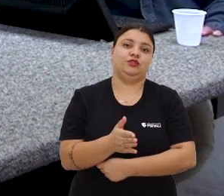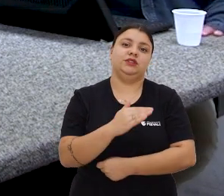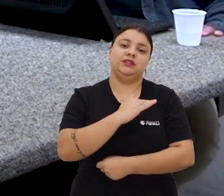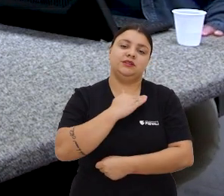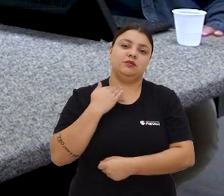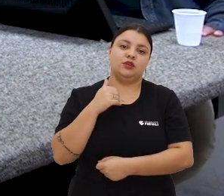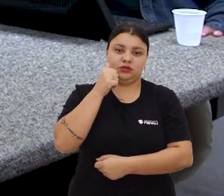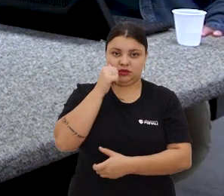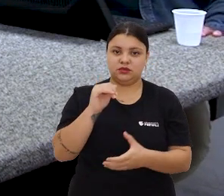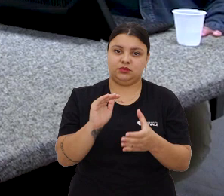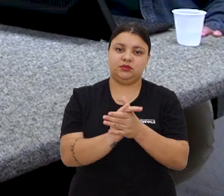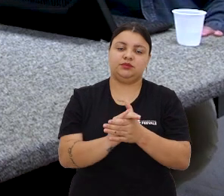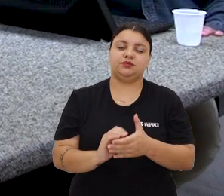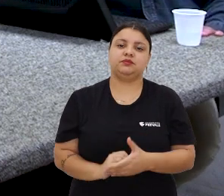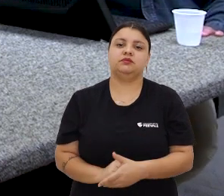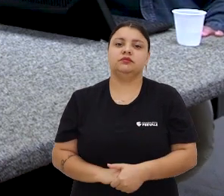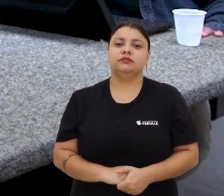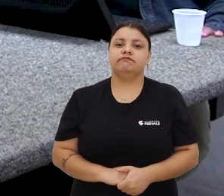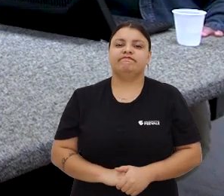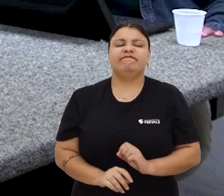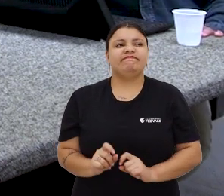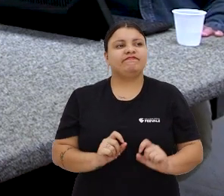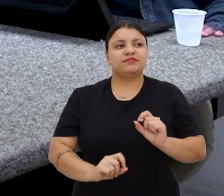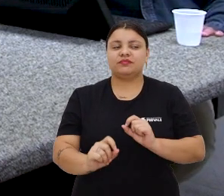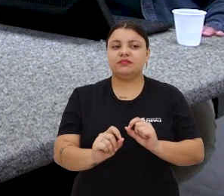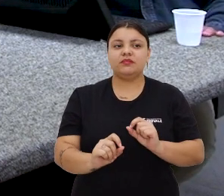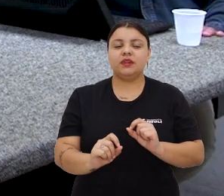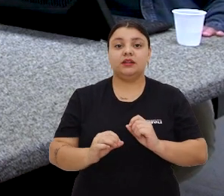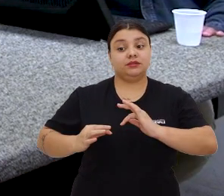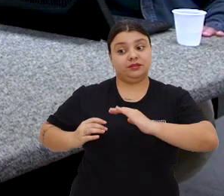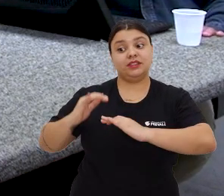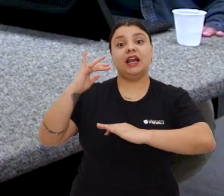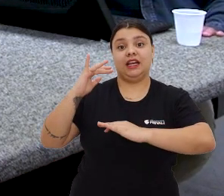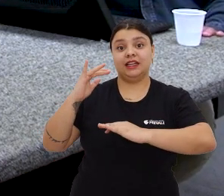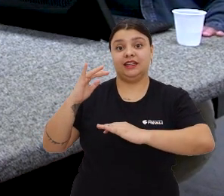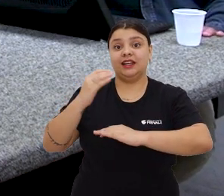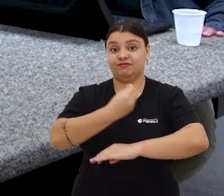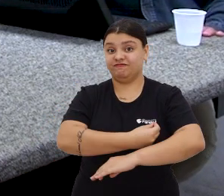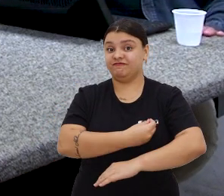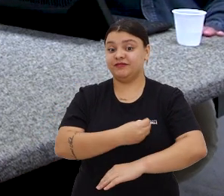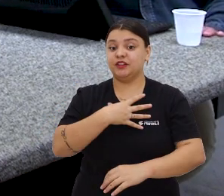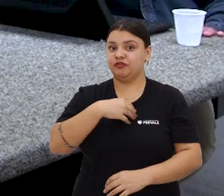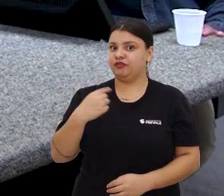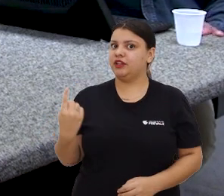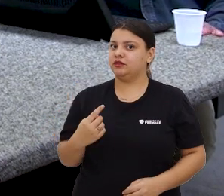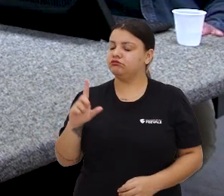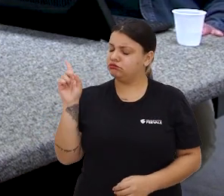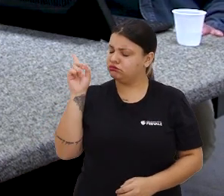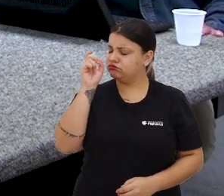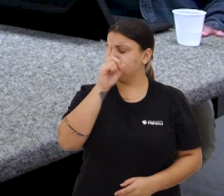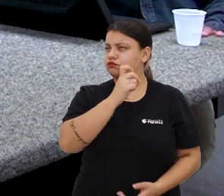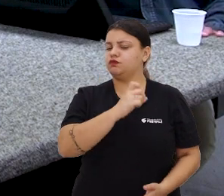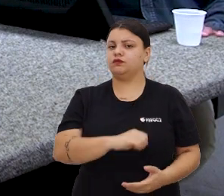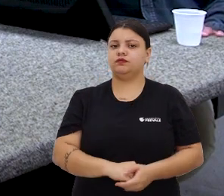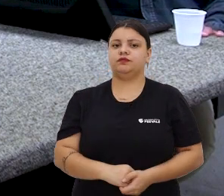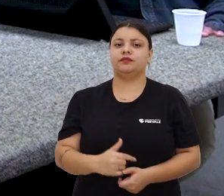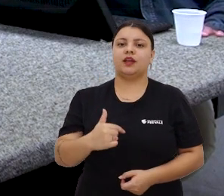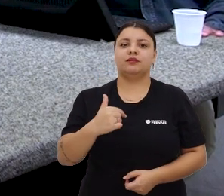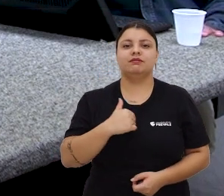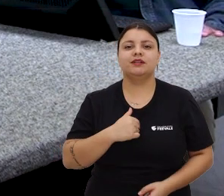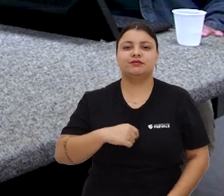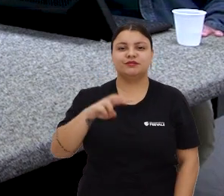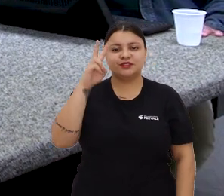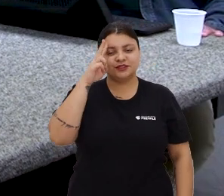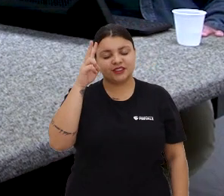minha esposa, e criar filho sozinho é difícil. Mas ao mesmo tempo eu fico lembrando